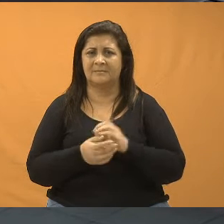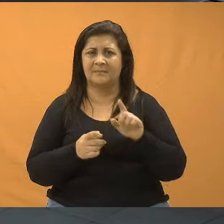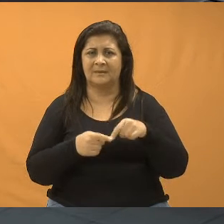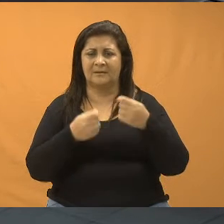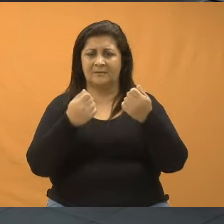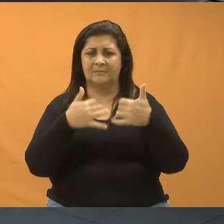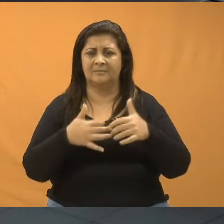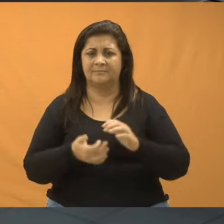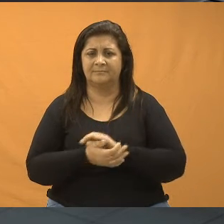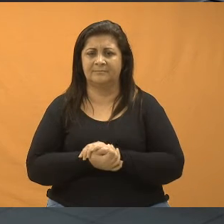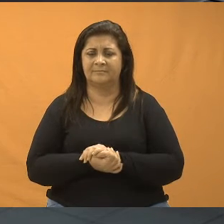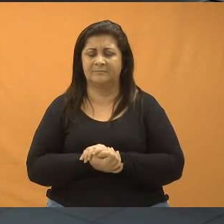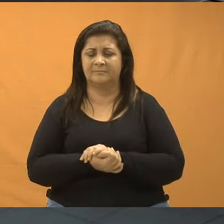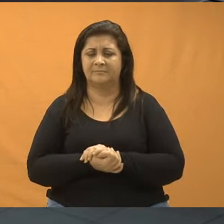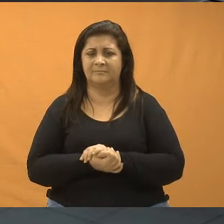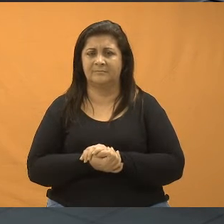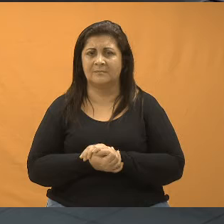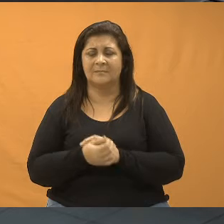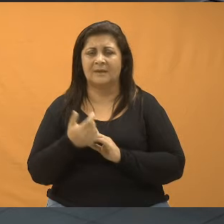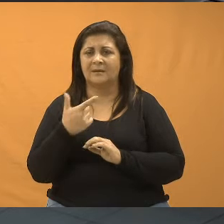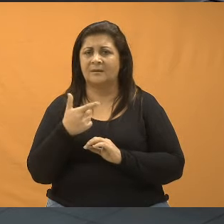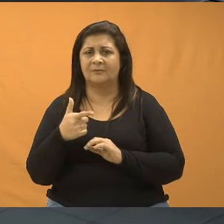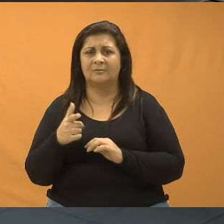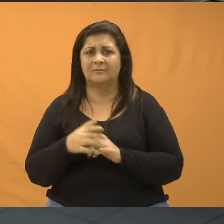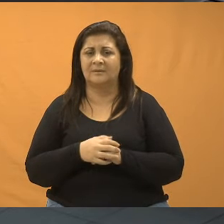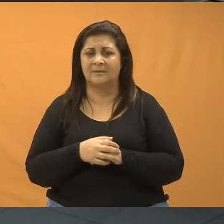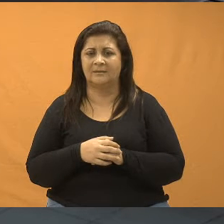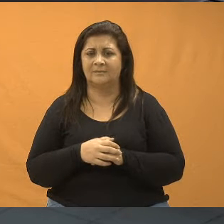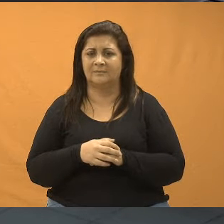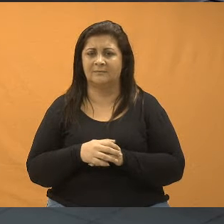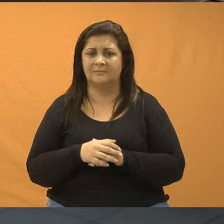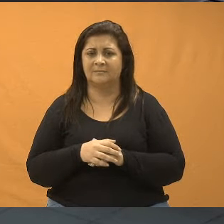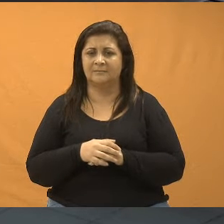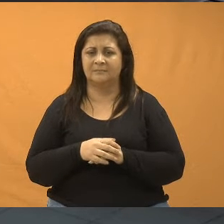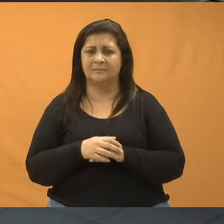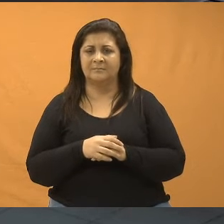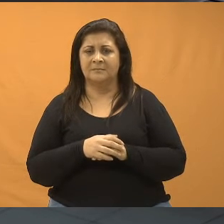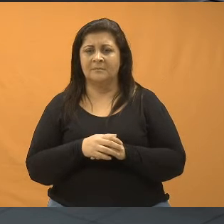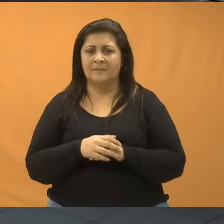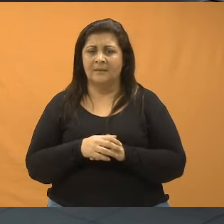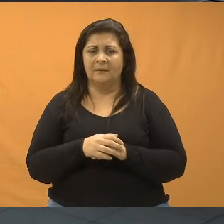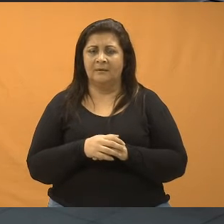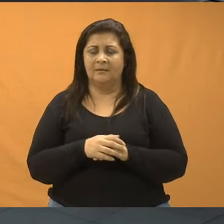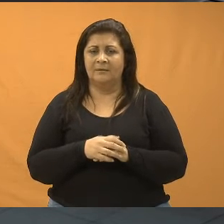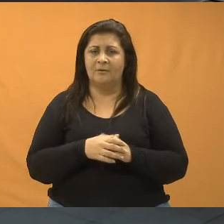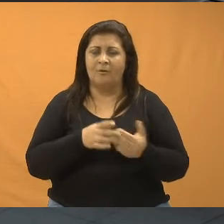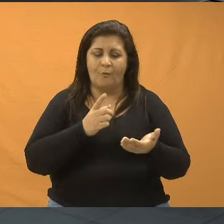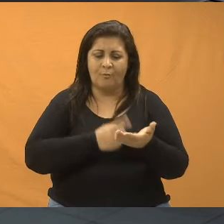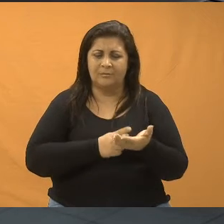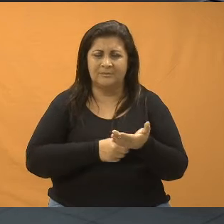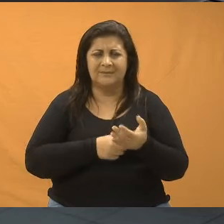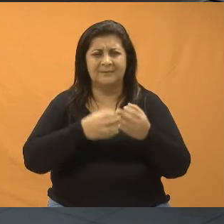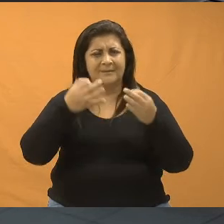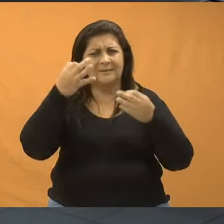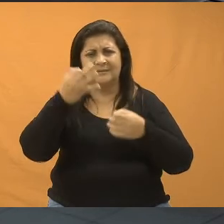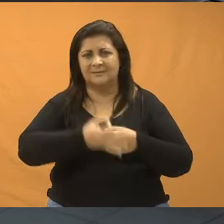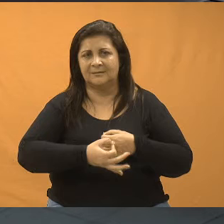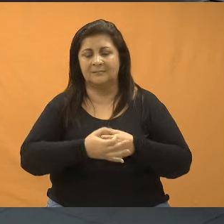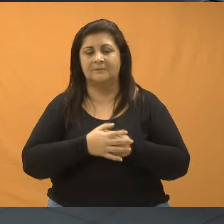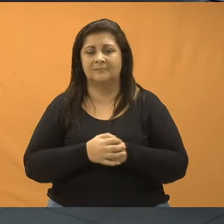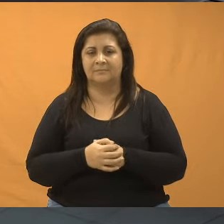aí. Não existe, o Flavinho aqui também, não existe, o contrato é amarrado.